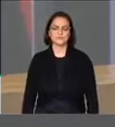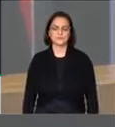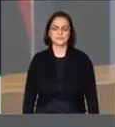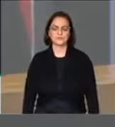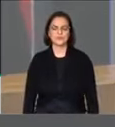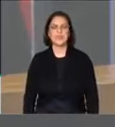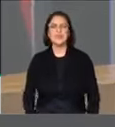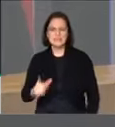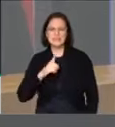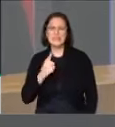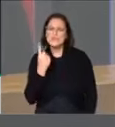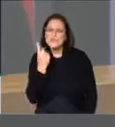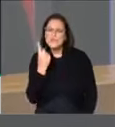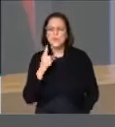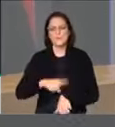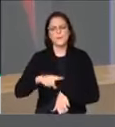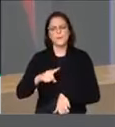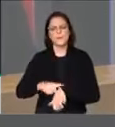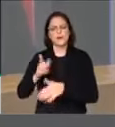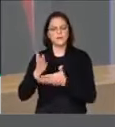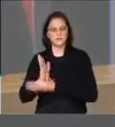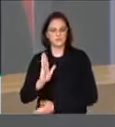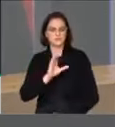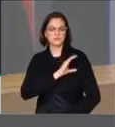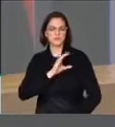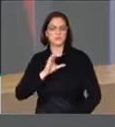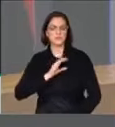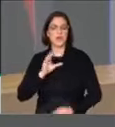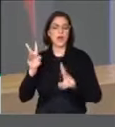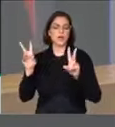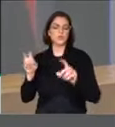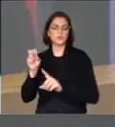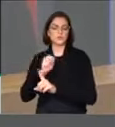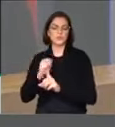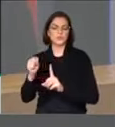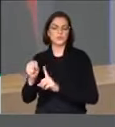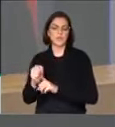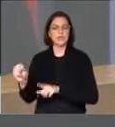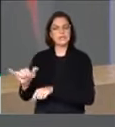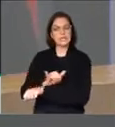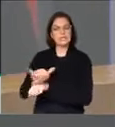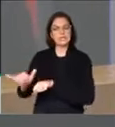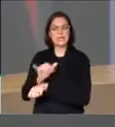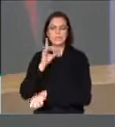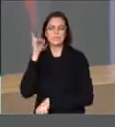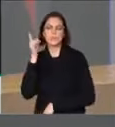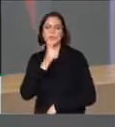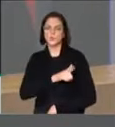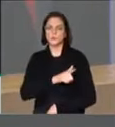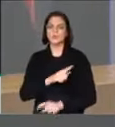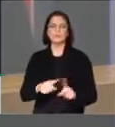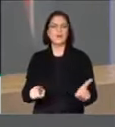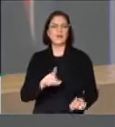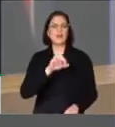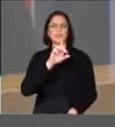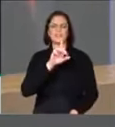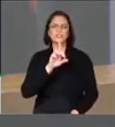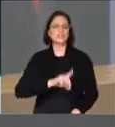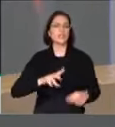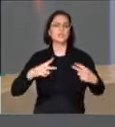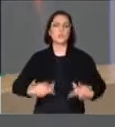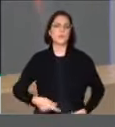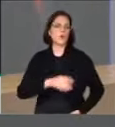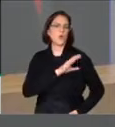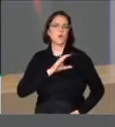estratégia parlamentar na Comissão de Assuntos Sociais, mas na Comissão de Direitos Humanos, não. Agora, eu queria dizer para vocês,